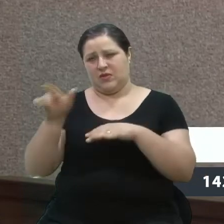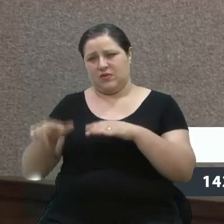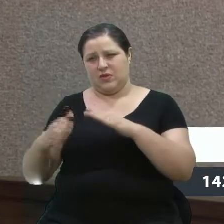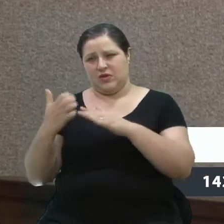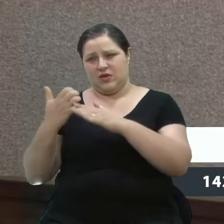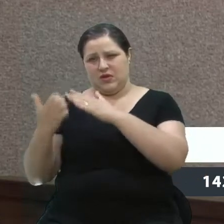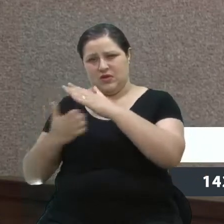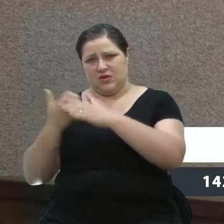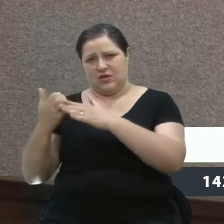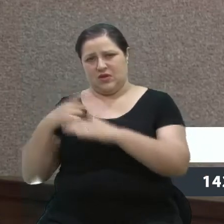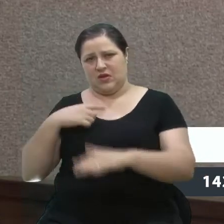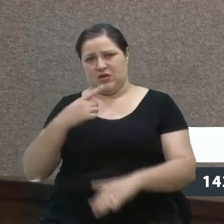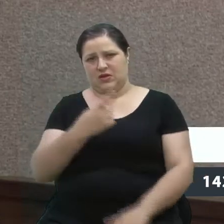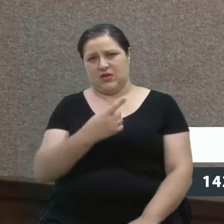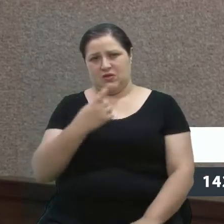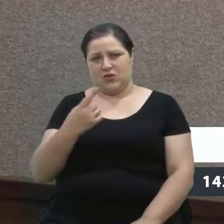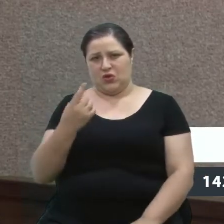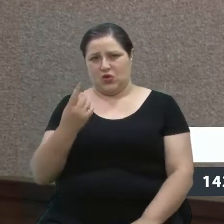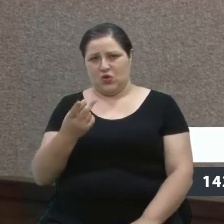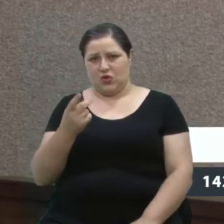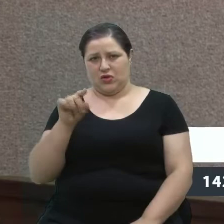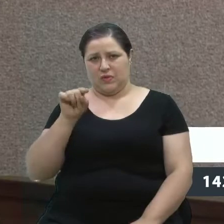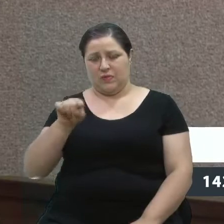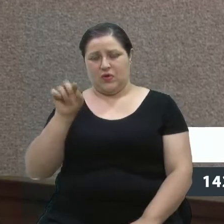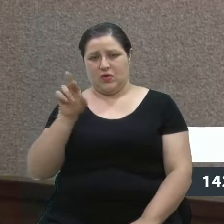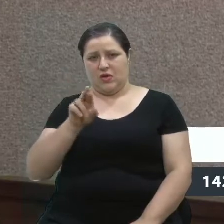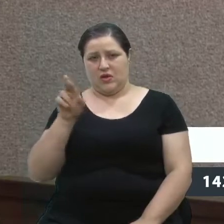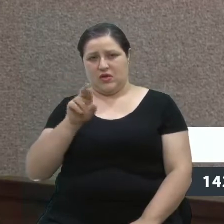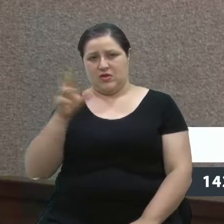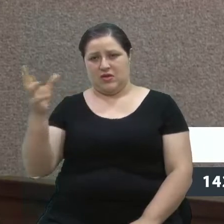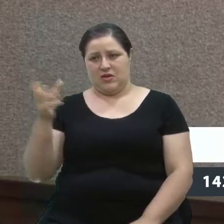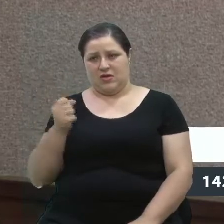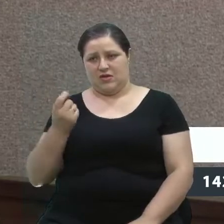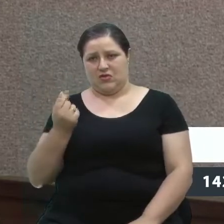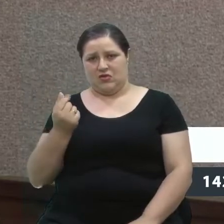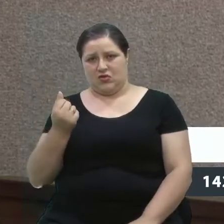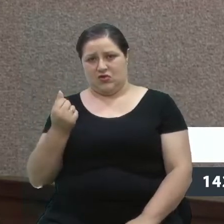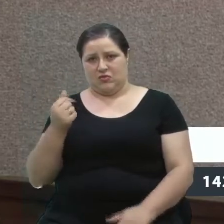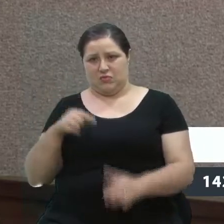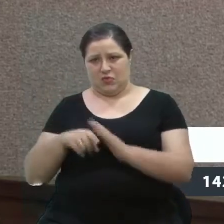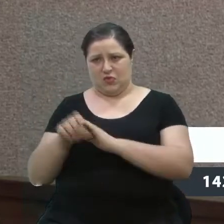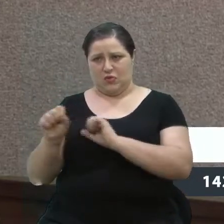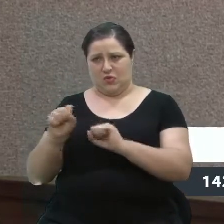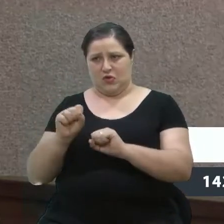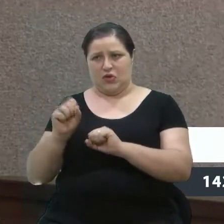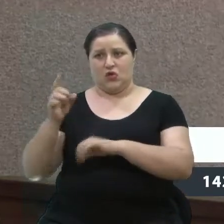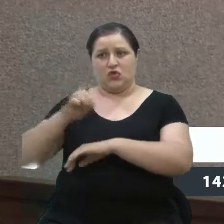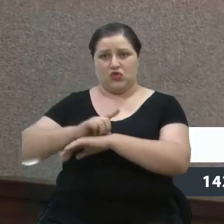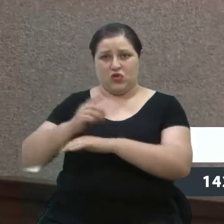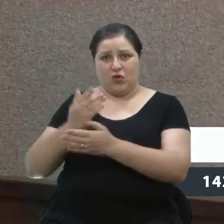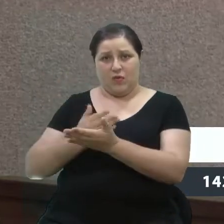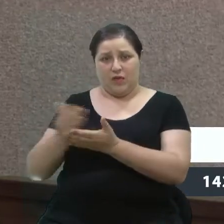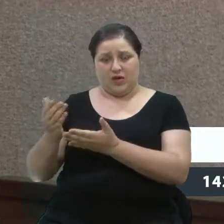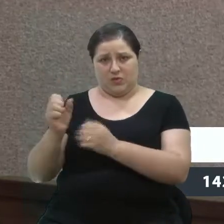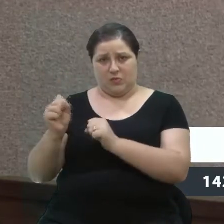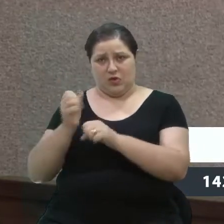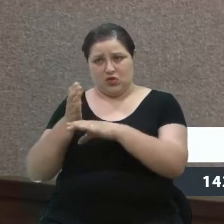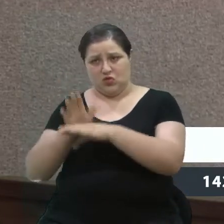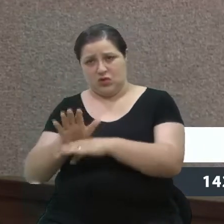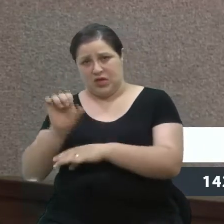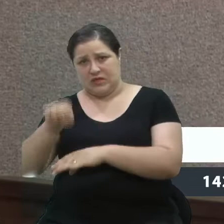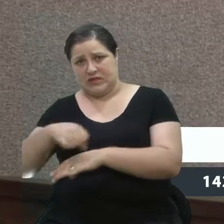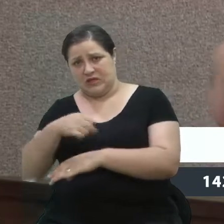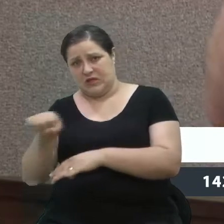cofres. Quando vai ser implementado? Temos um prazo? Qual que é a dificuldade? Podemos ajudar? Sim? Não? Né? Vamos avançar.